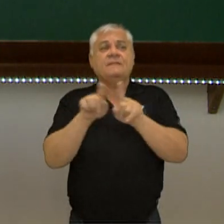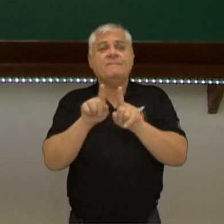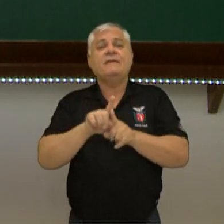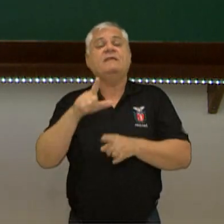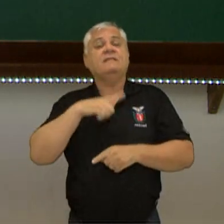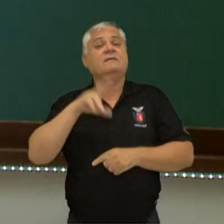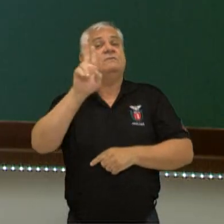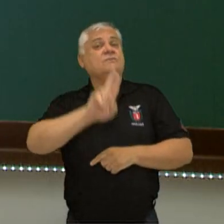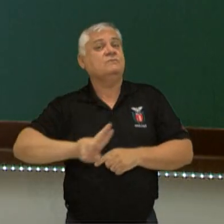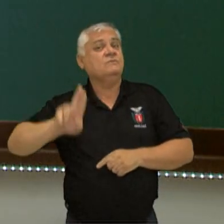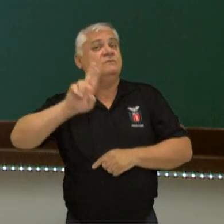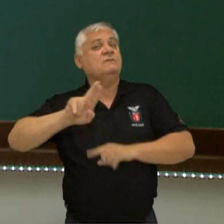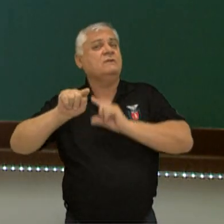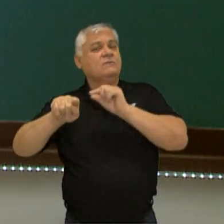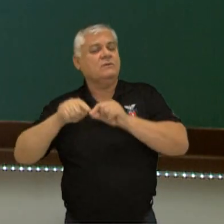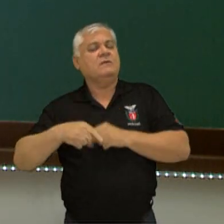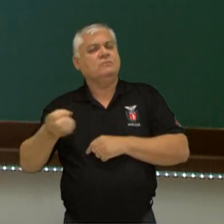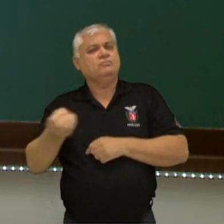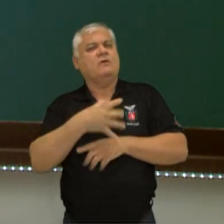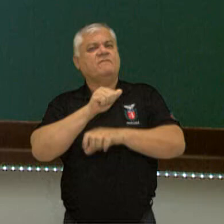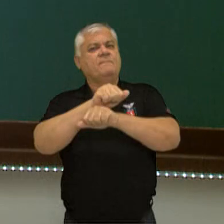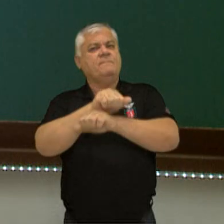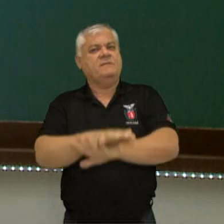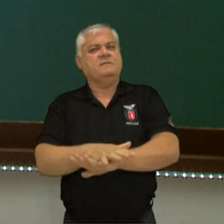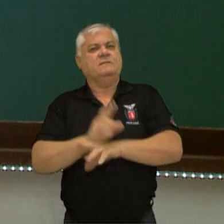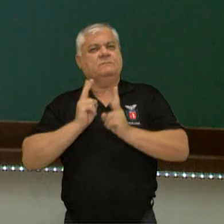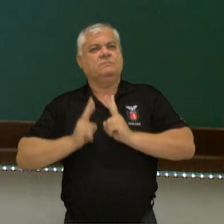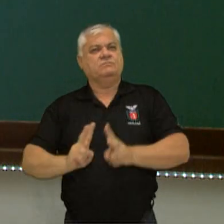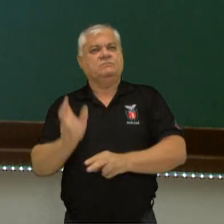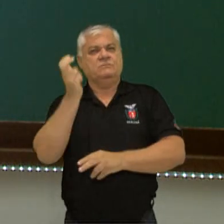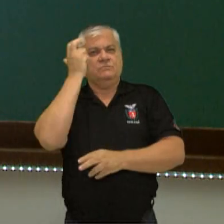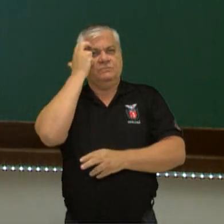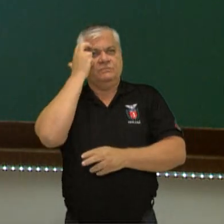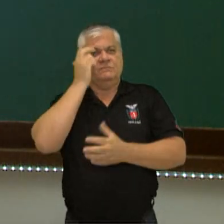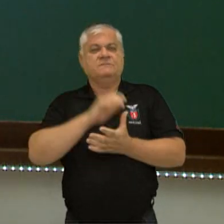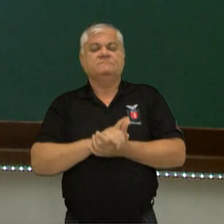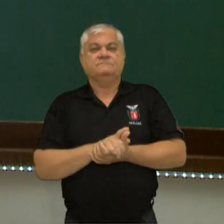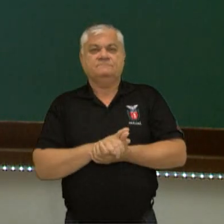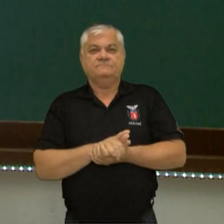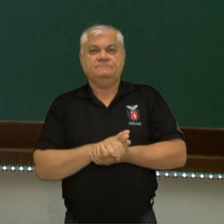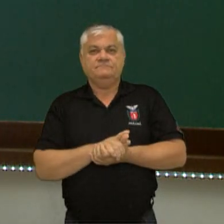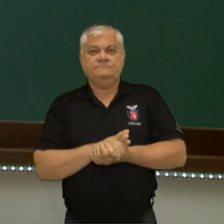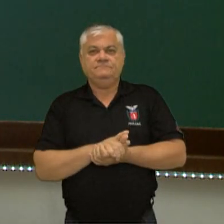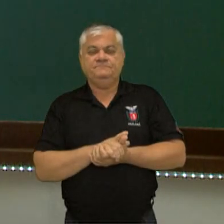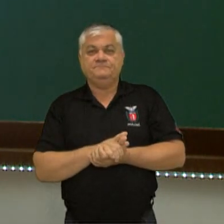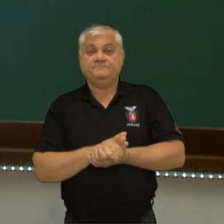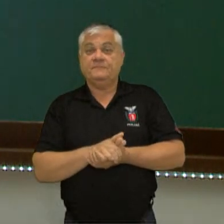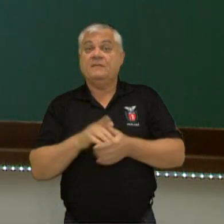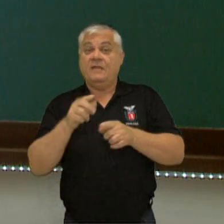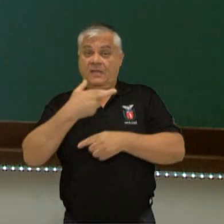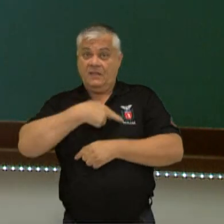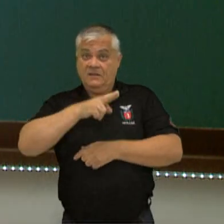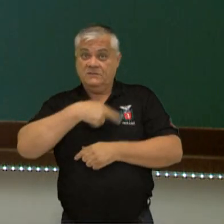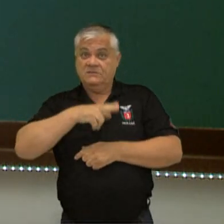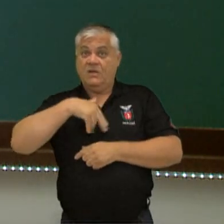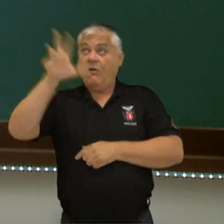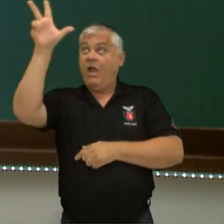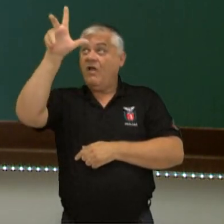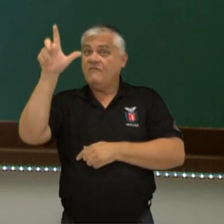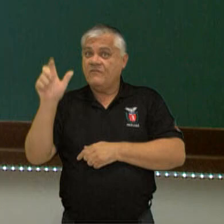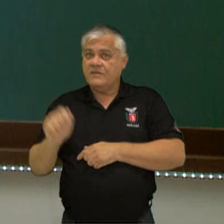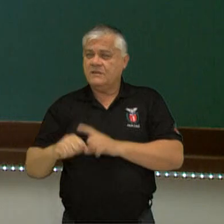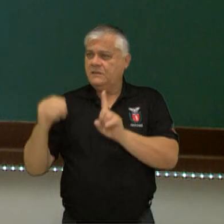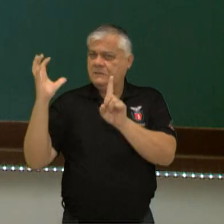se utilizado das novas mídias para manter a sua cultura. As religiões de matriz africana, elas são bastante ligadas